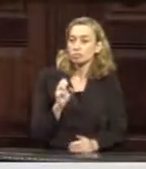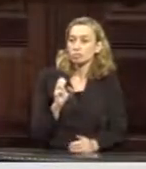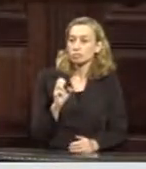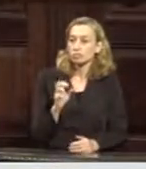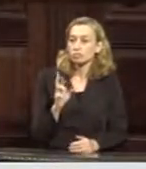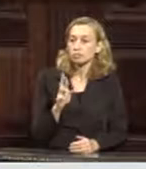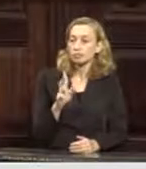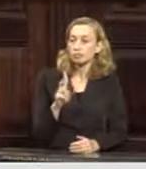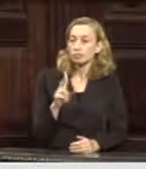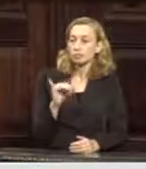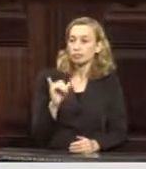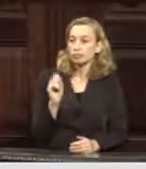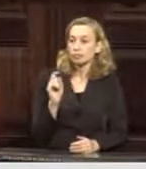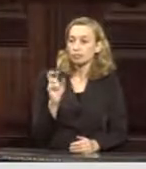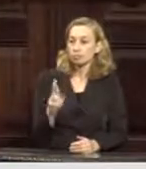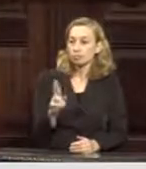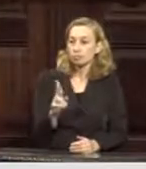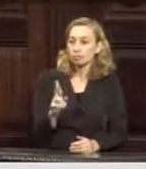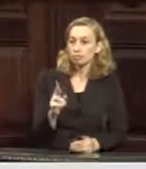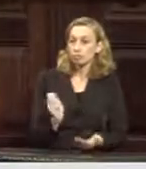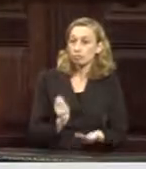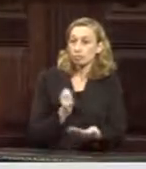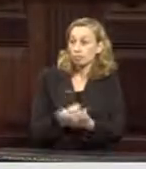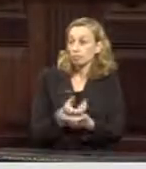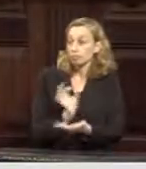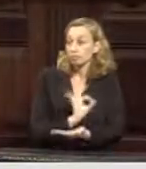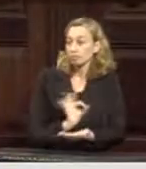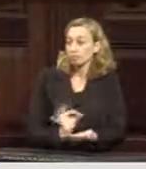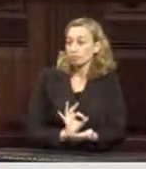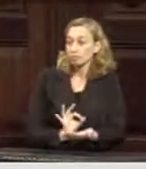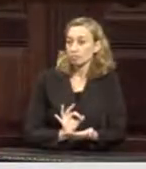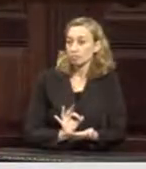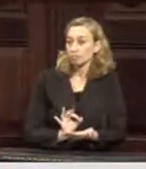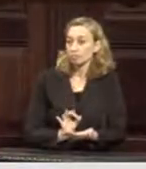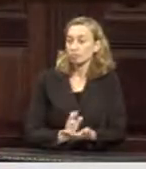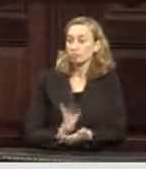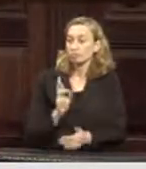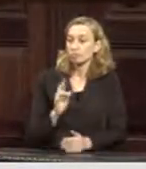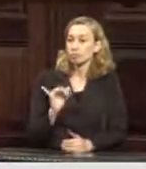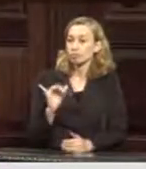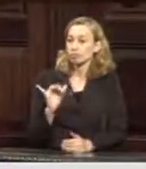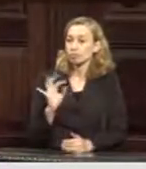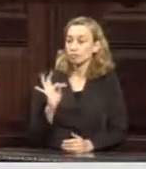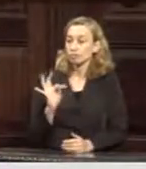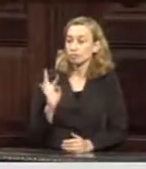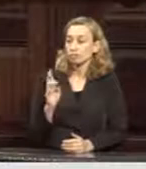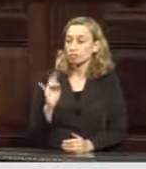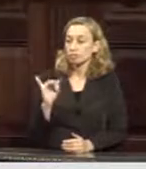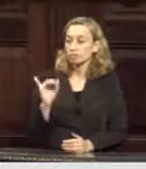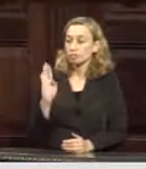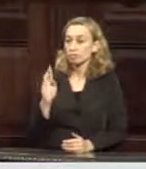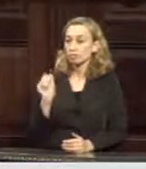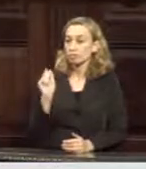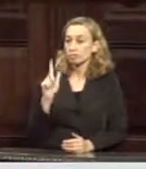eram necessários. Então, contabilmente, o Tribunal de Contas aceita a liquidação da